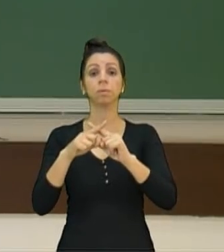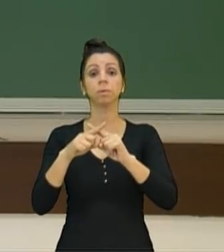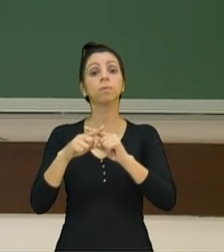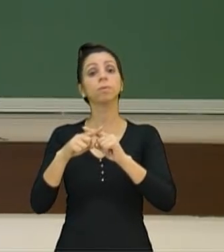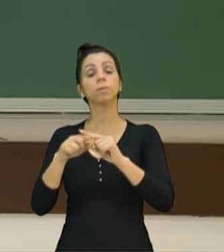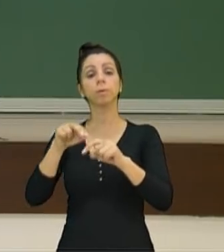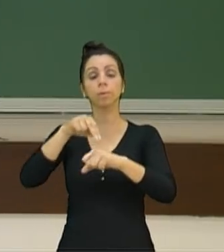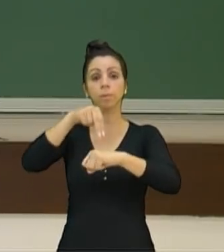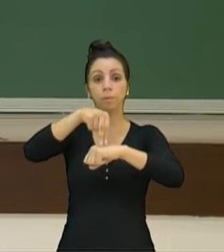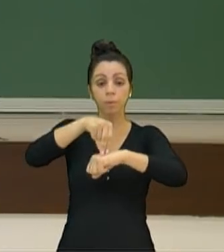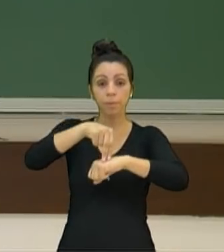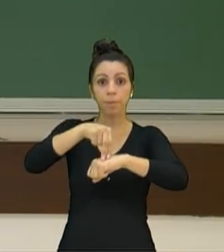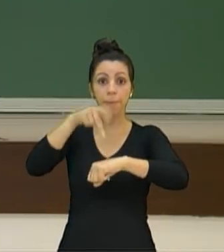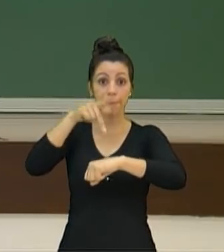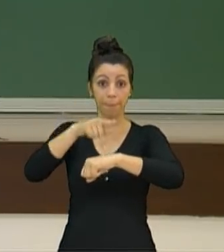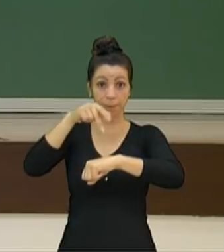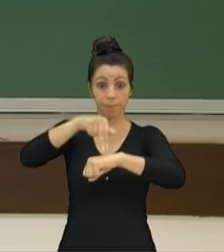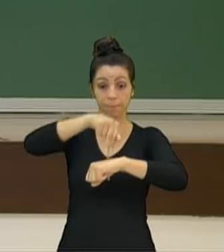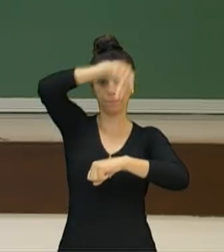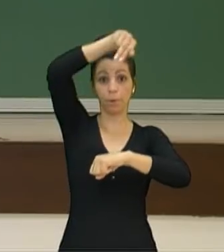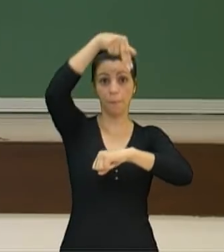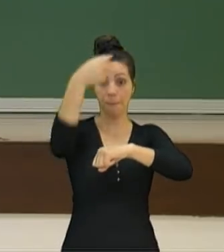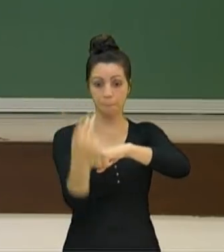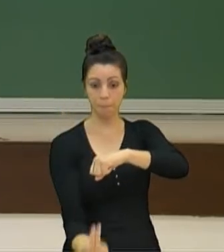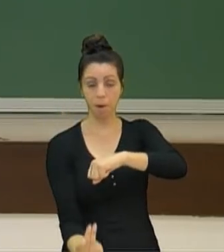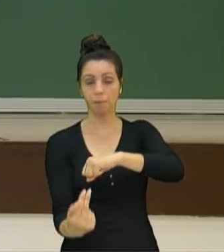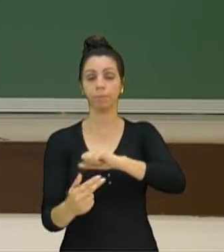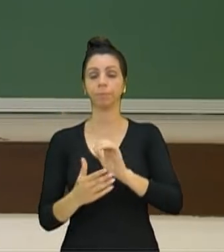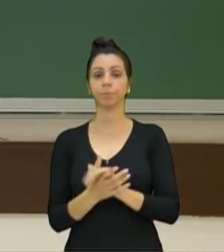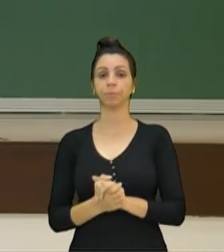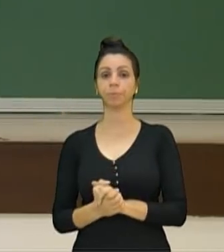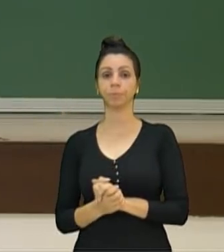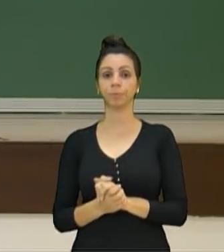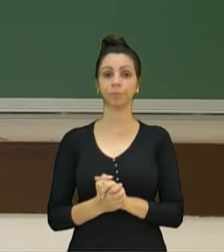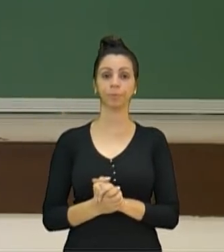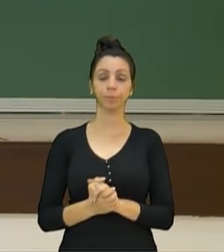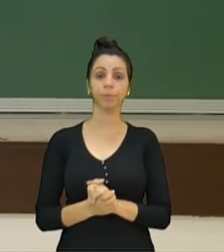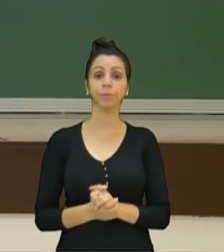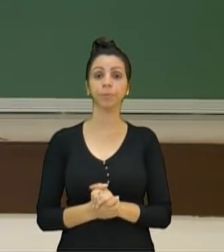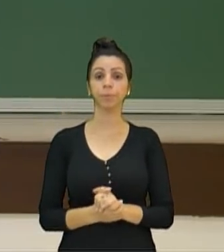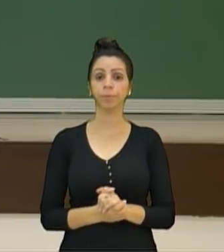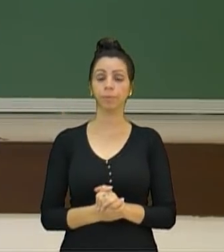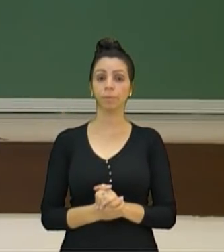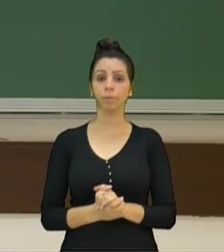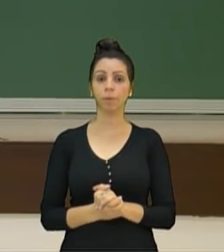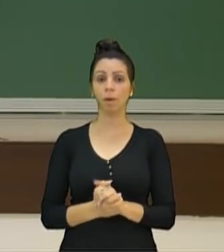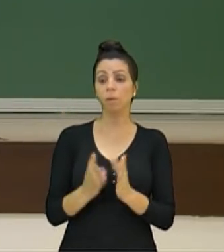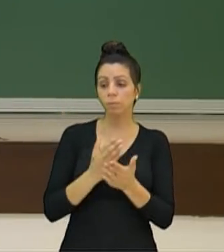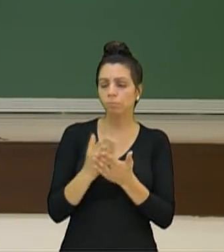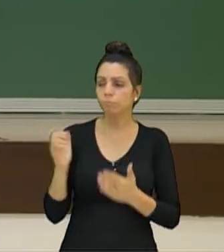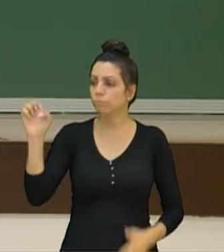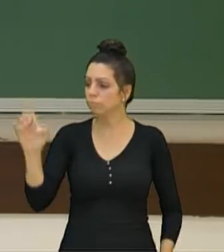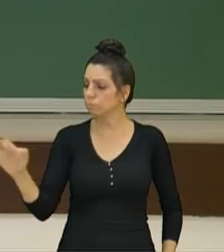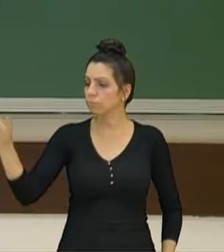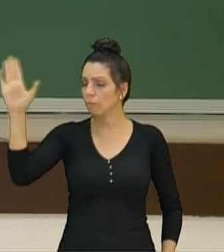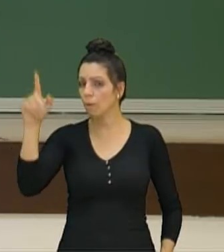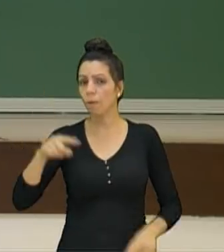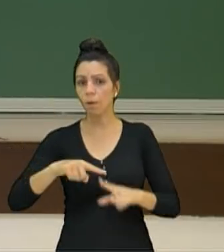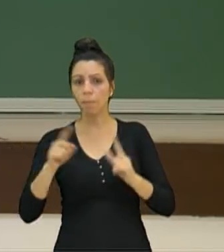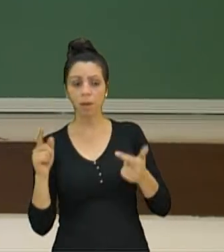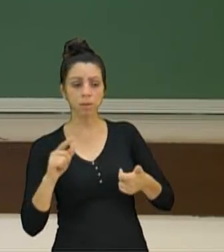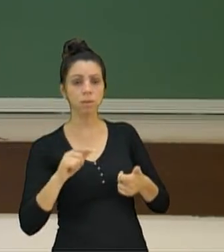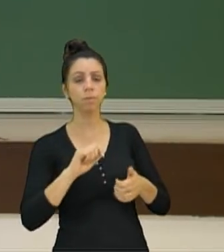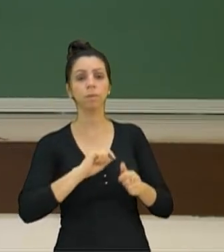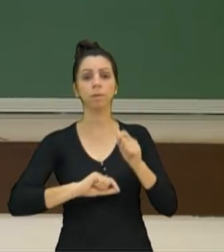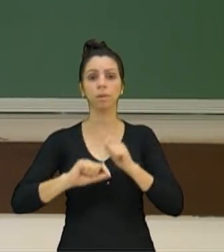rochedo. Inclusive, né, no nosso slide diz que foi mais lá na Europa, mas aqui na América do